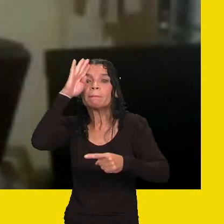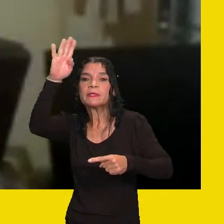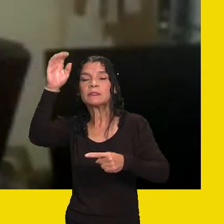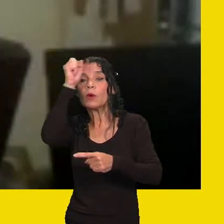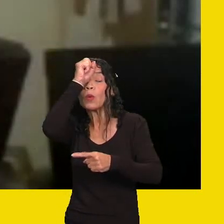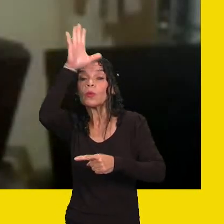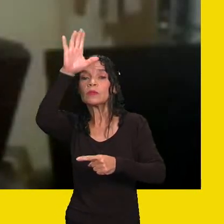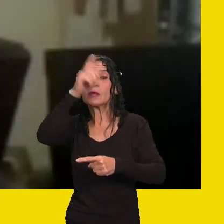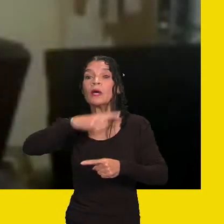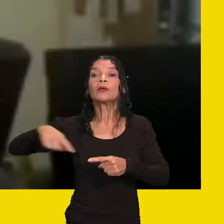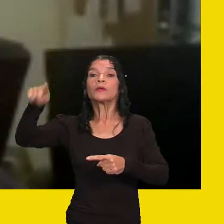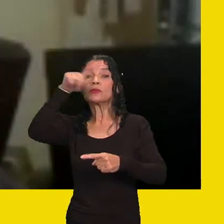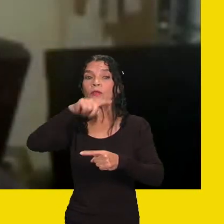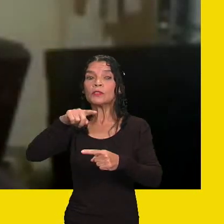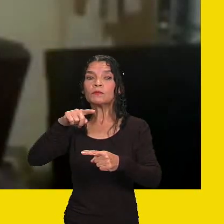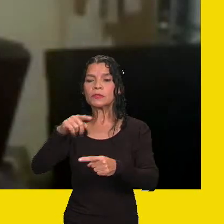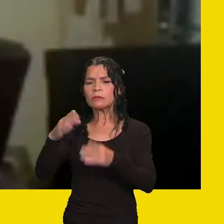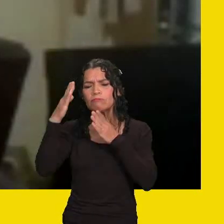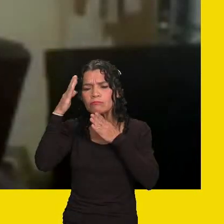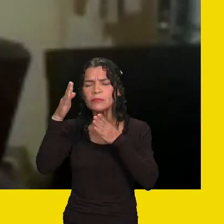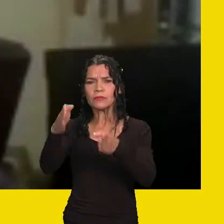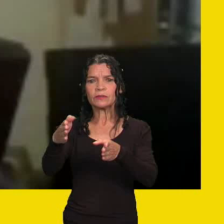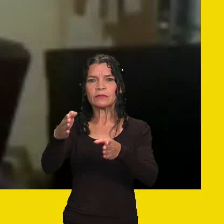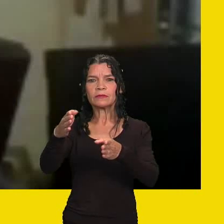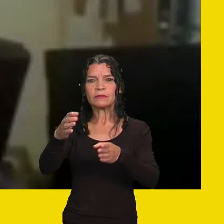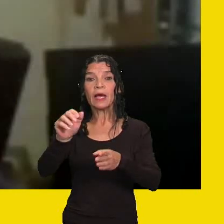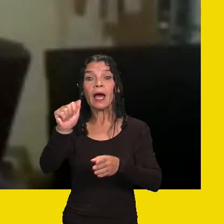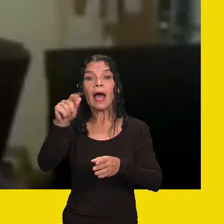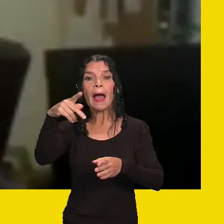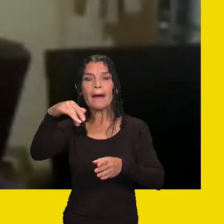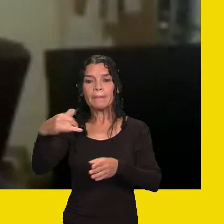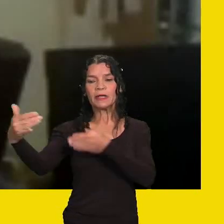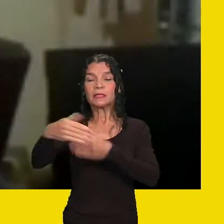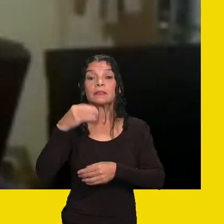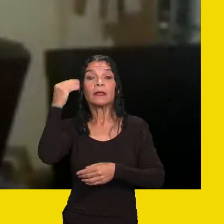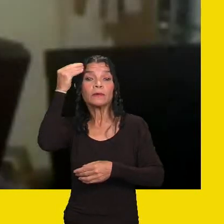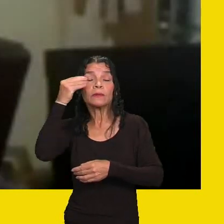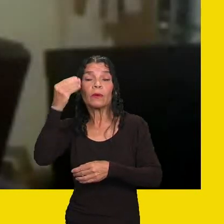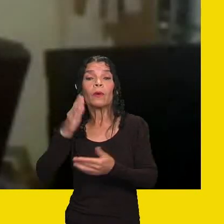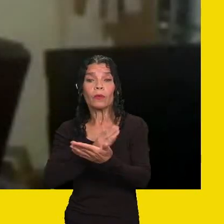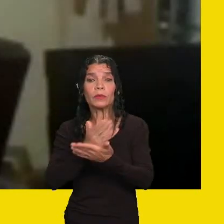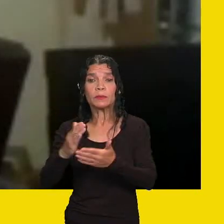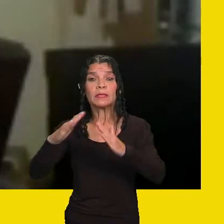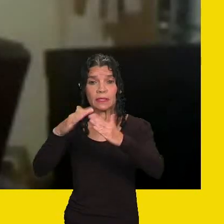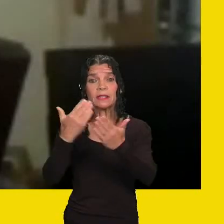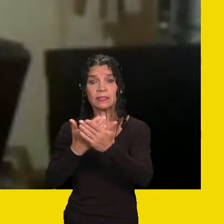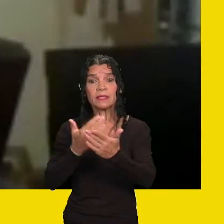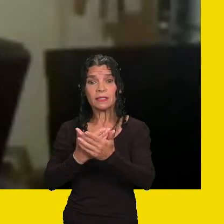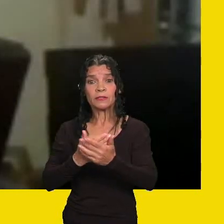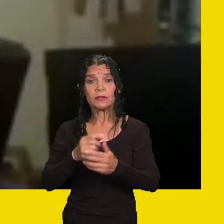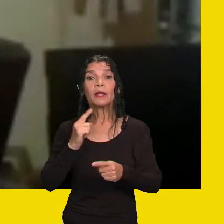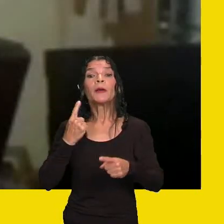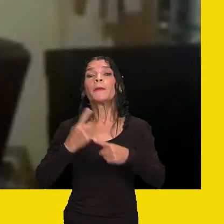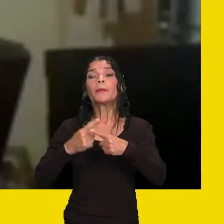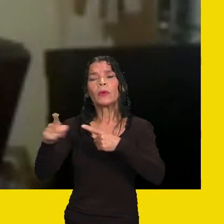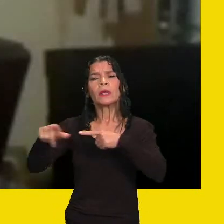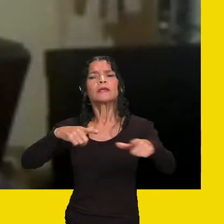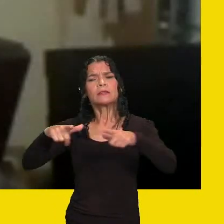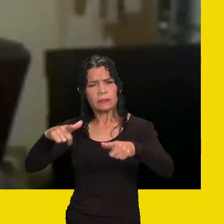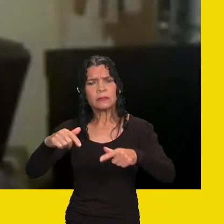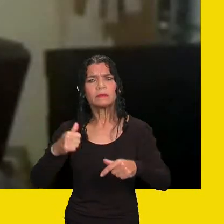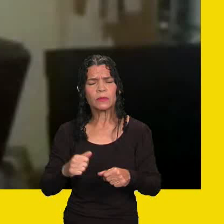devemos destacar. Aí a Amanda traz algumas experiências, sala de aula, que ela já trabalhou, para a gente